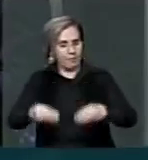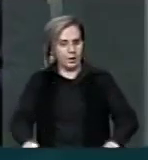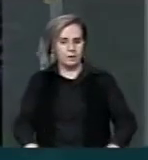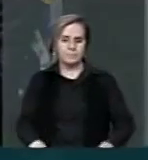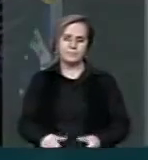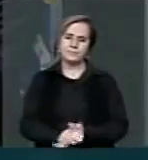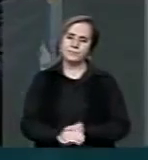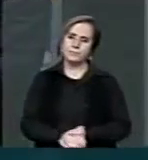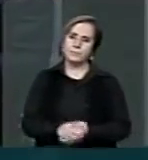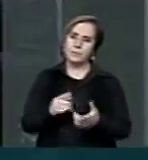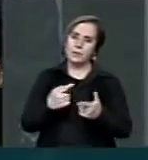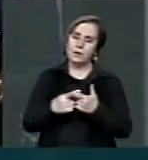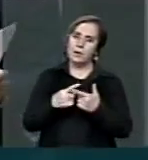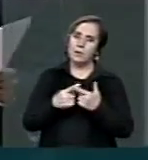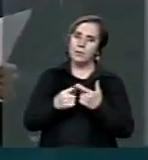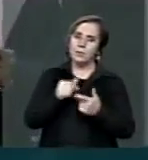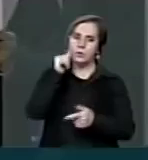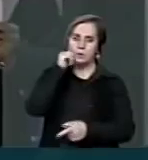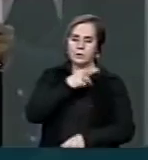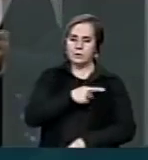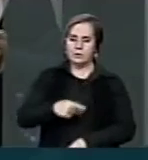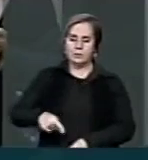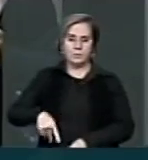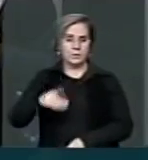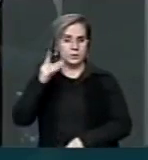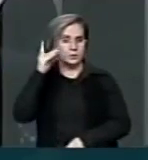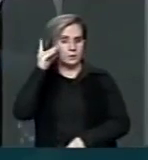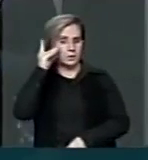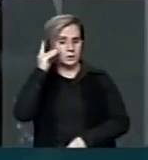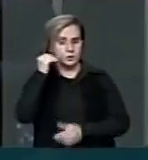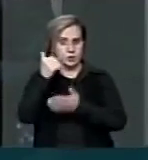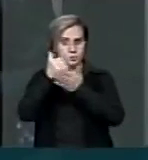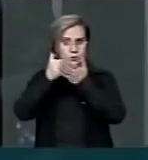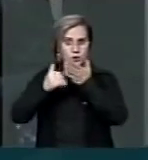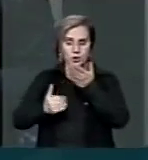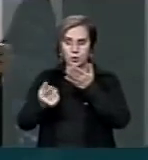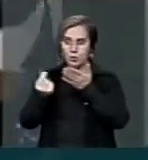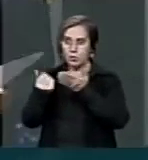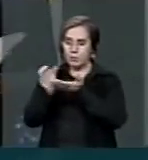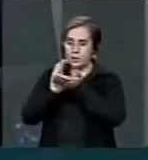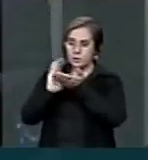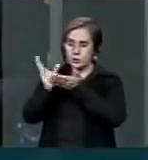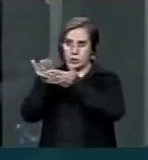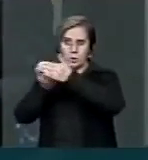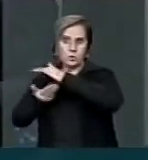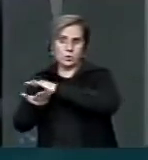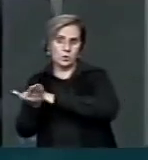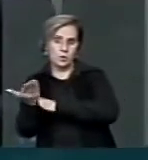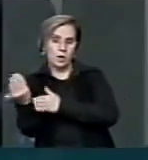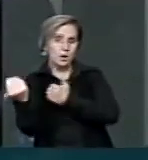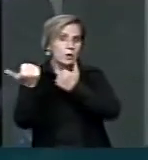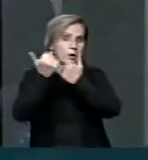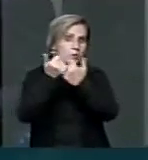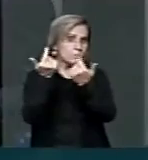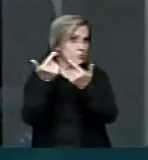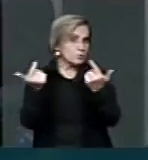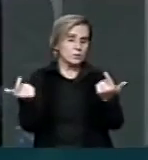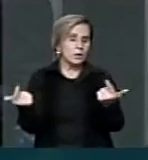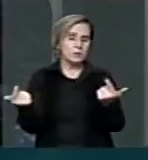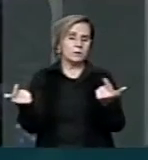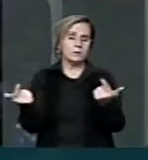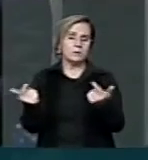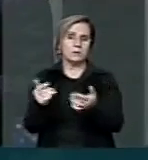porque ela não tirou o recurso e deu com outra mão aos prefeitos e governadores. Quer tirar? Tire, mas tire dos seus